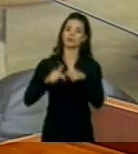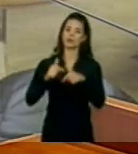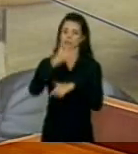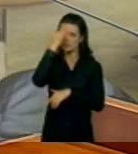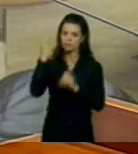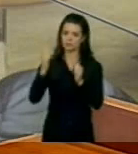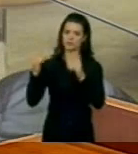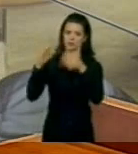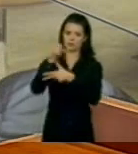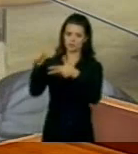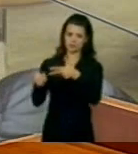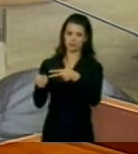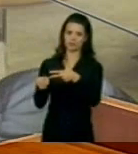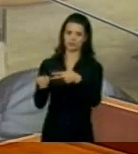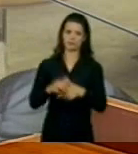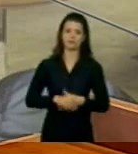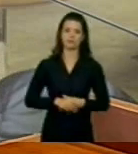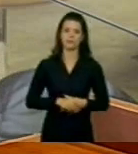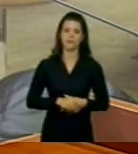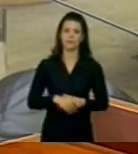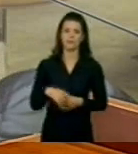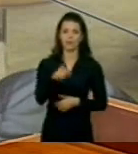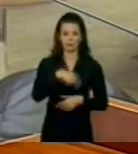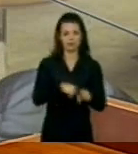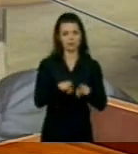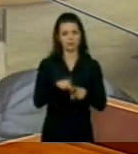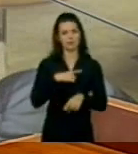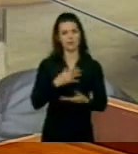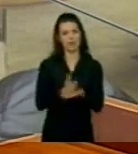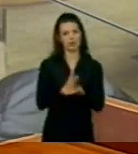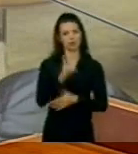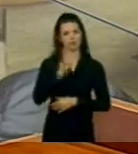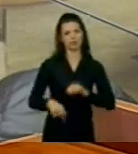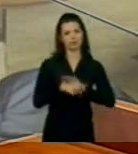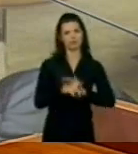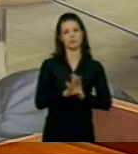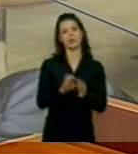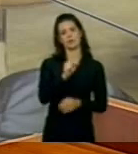Excelências aqui foram aquinhoados também com prerrogativas, com imunidades. Acho que não é